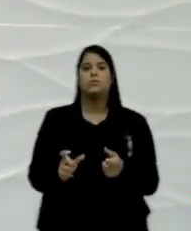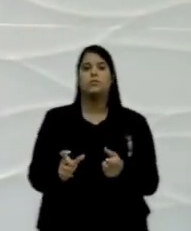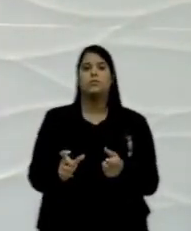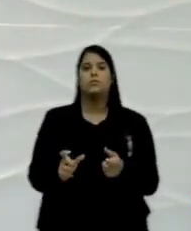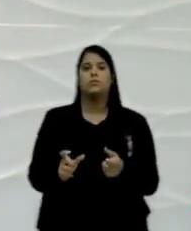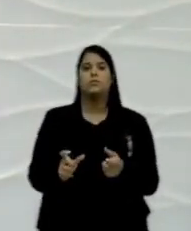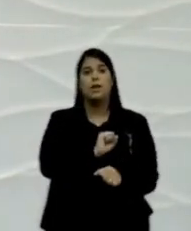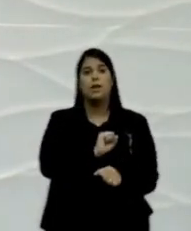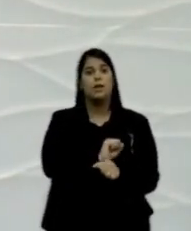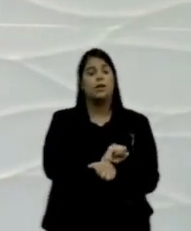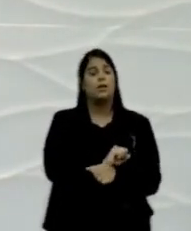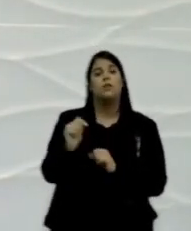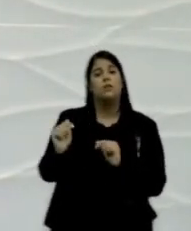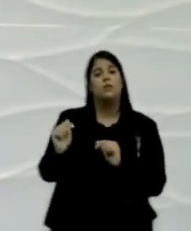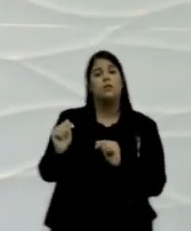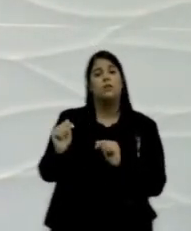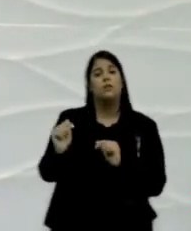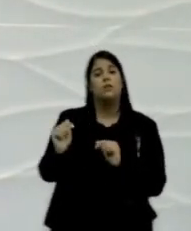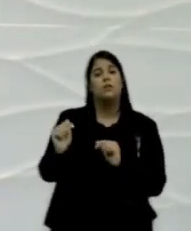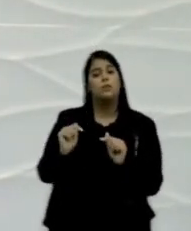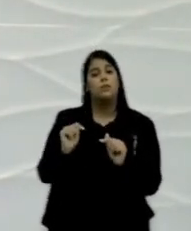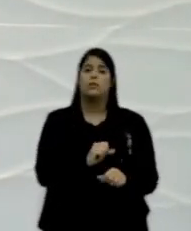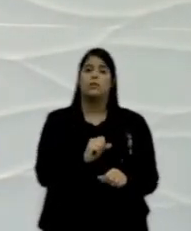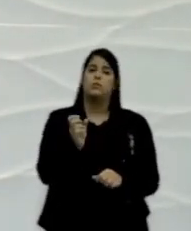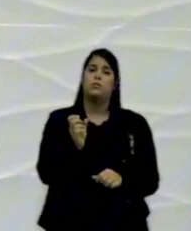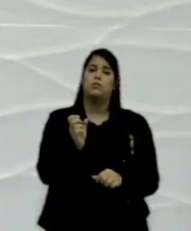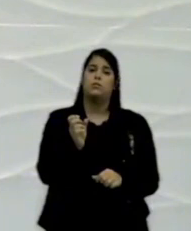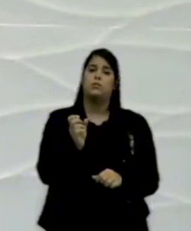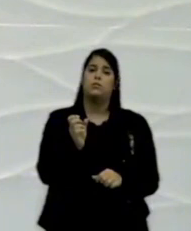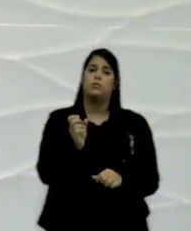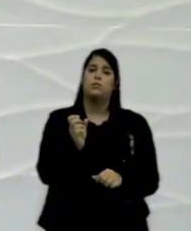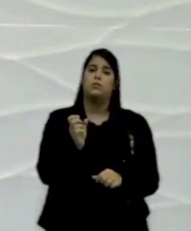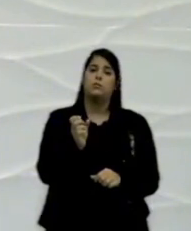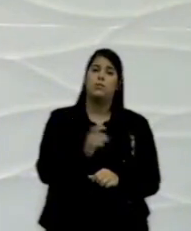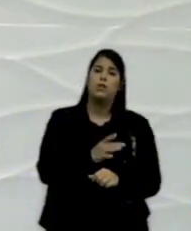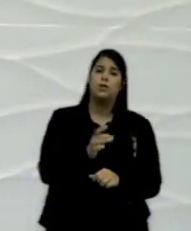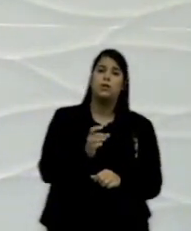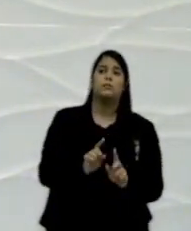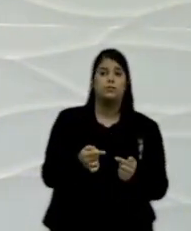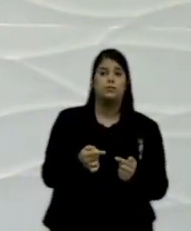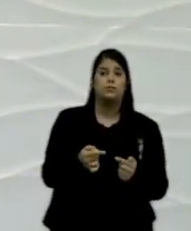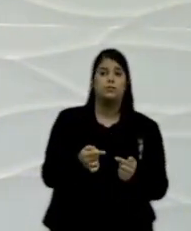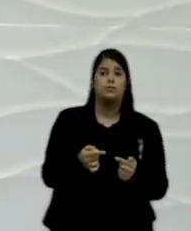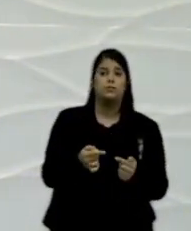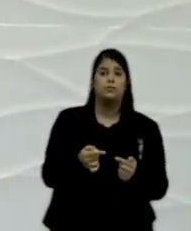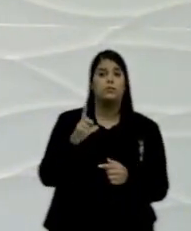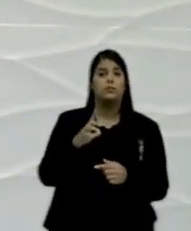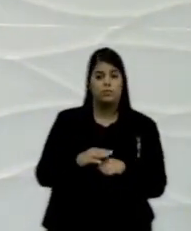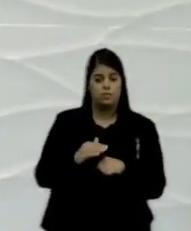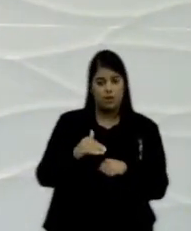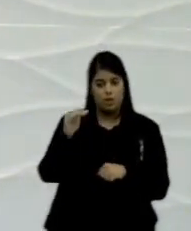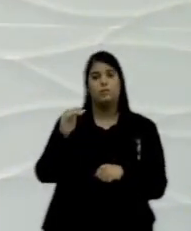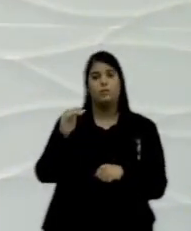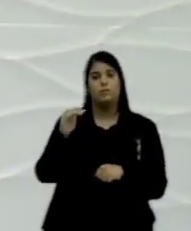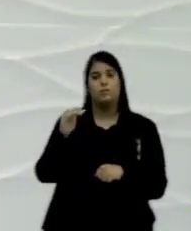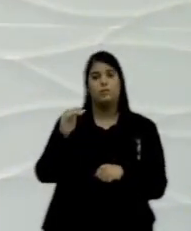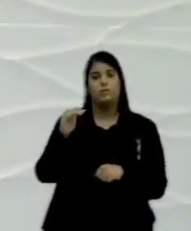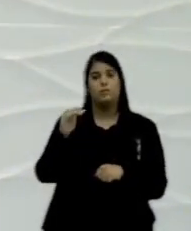querer rodar com medo. Aí foi que aumentou, se reuniu. Você pode olhar